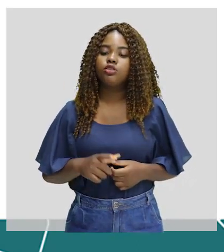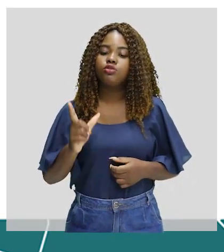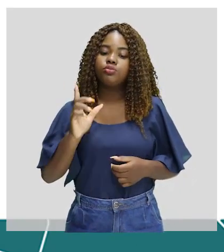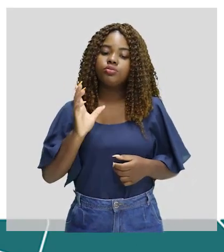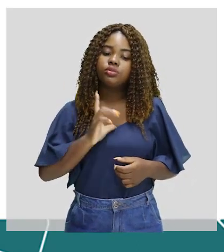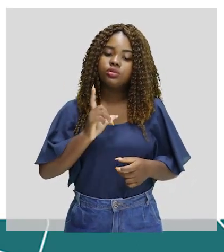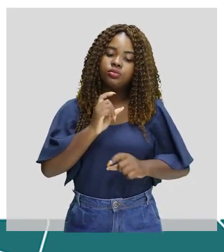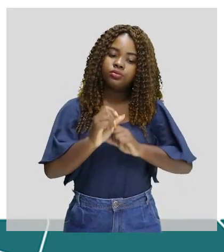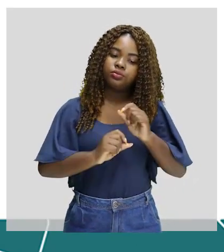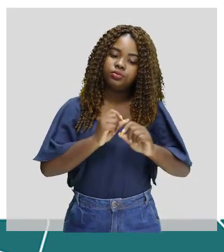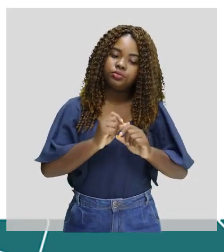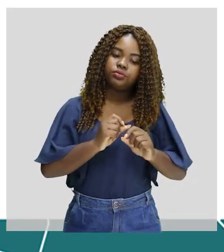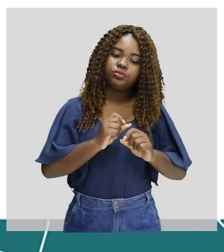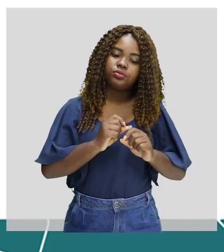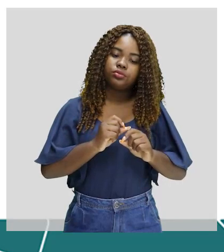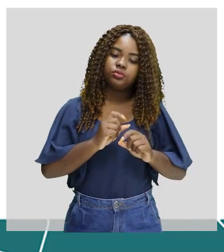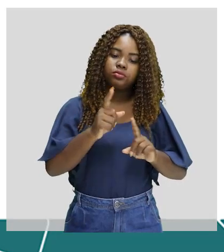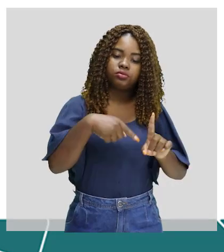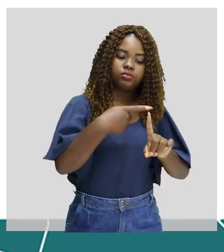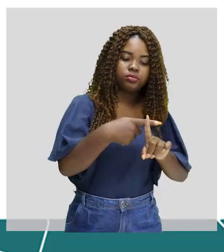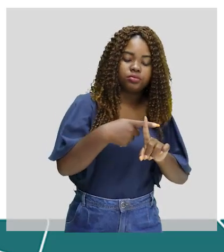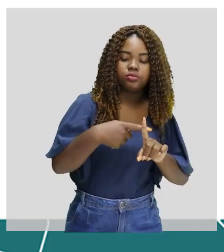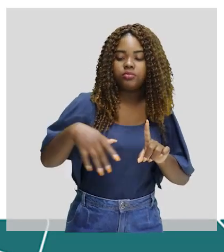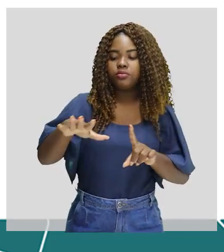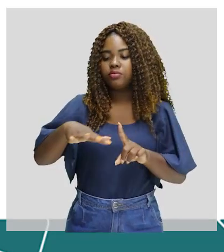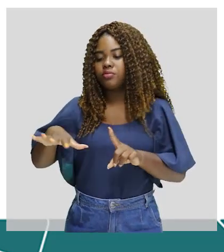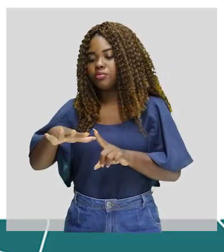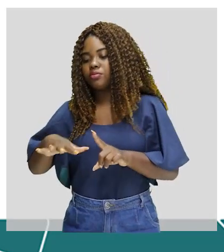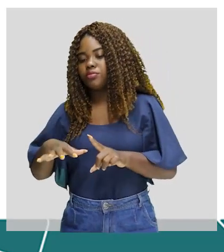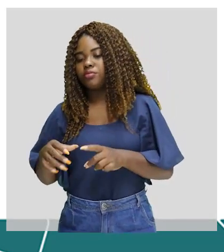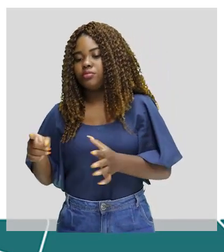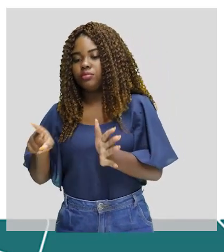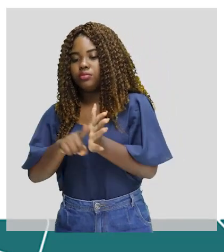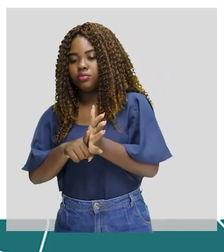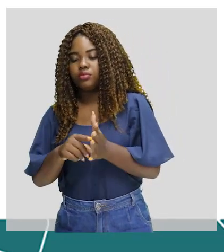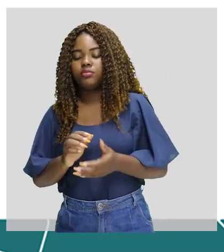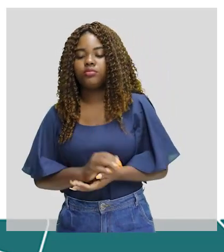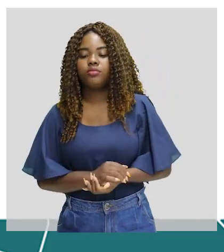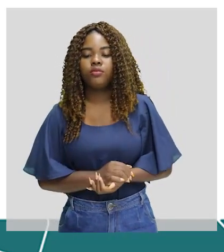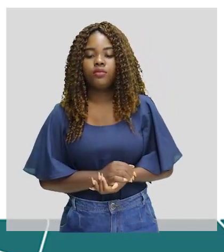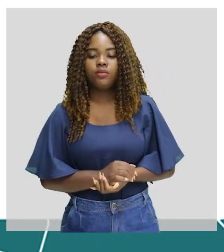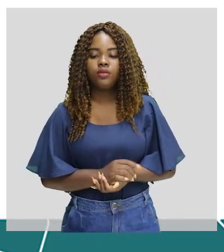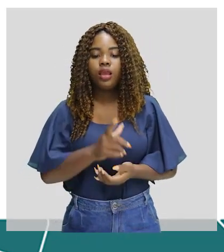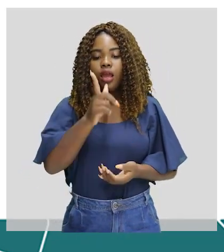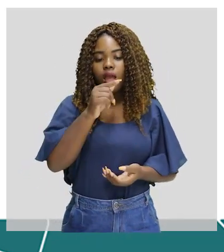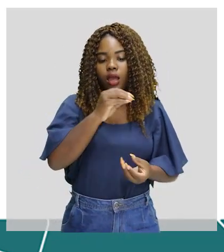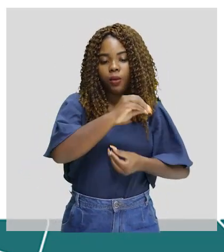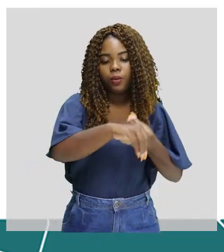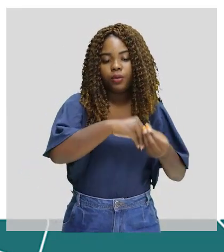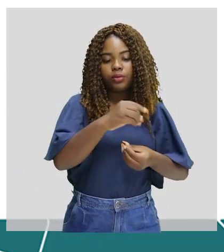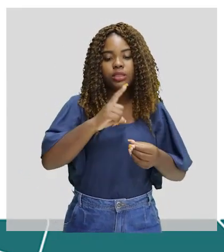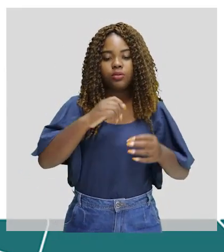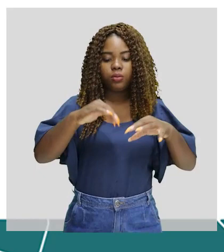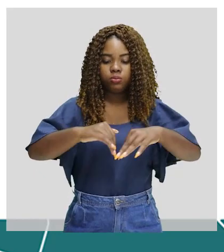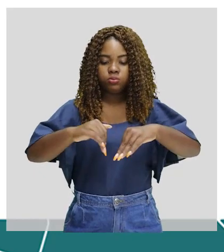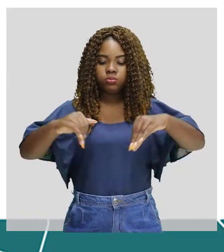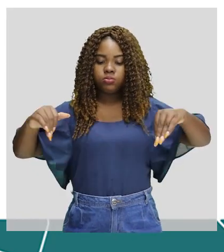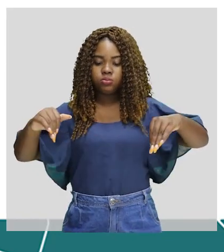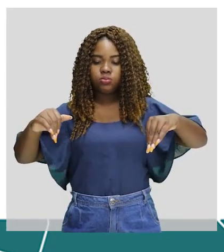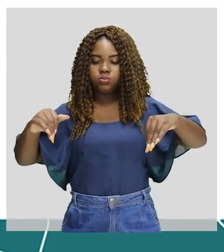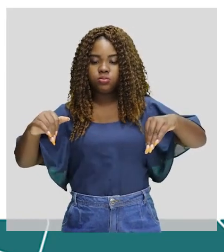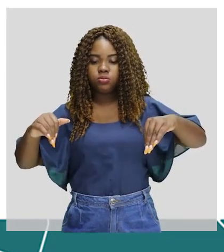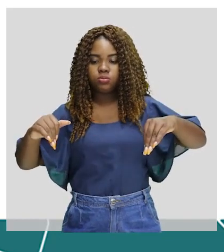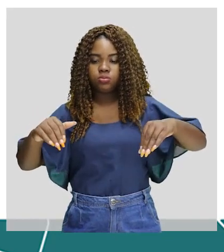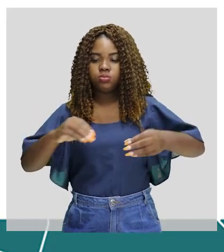dissociadas. Existe realmente uma região positiva e uma região negativa. A água vai promover apenas essa separação.